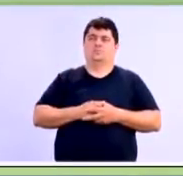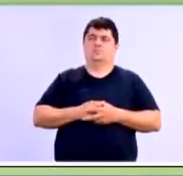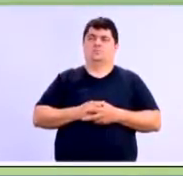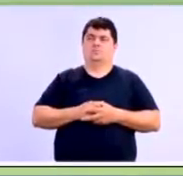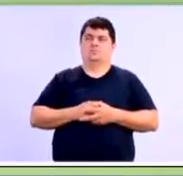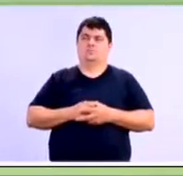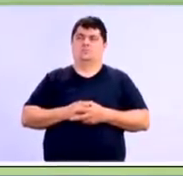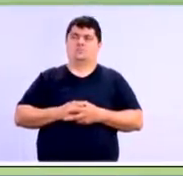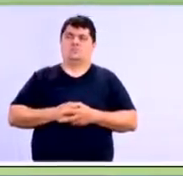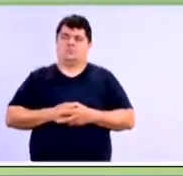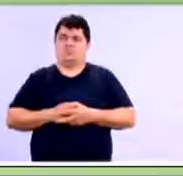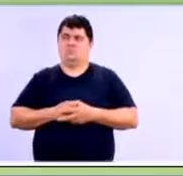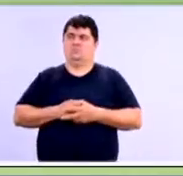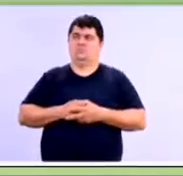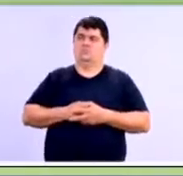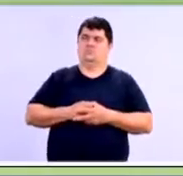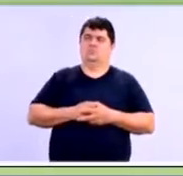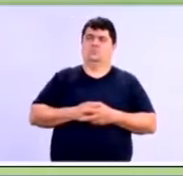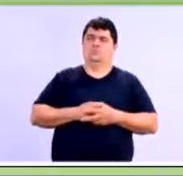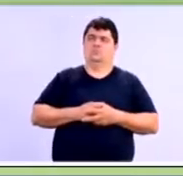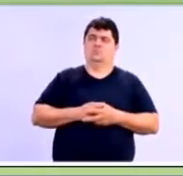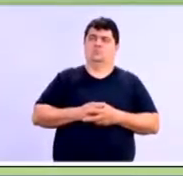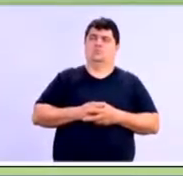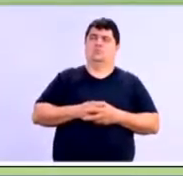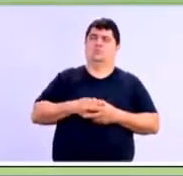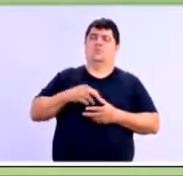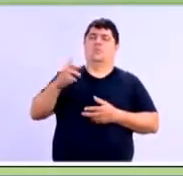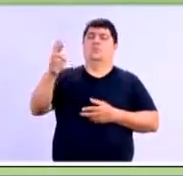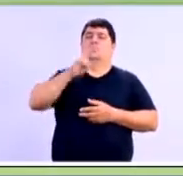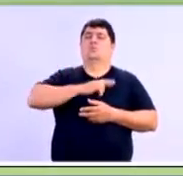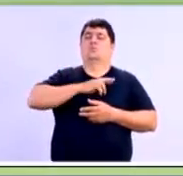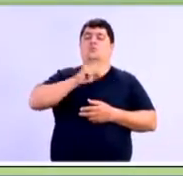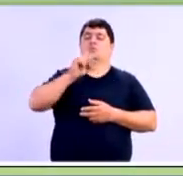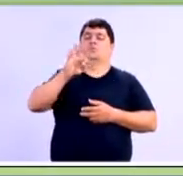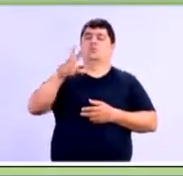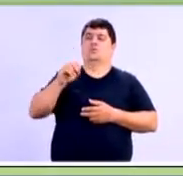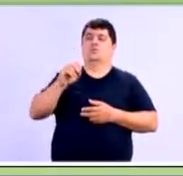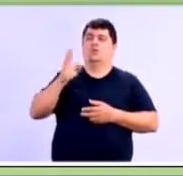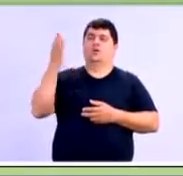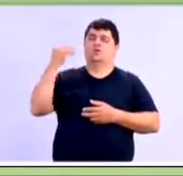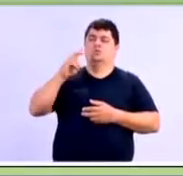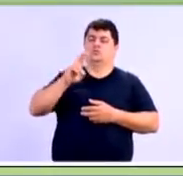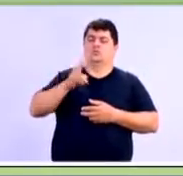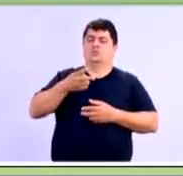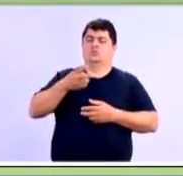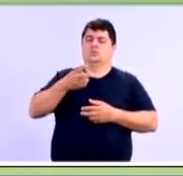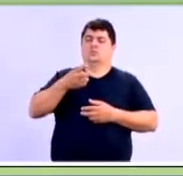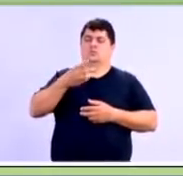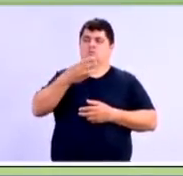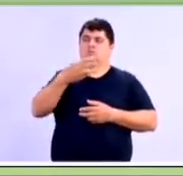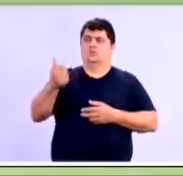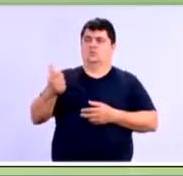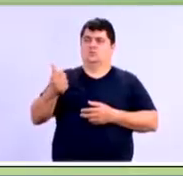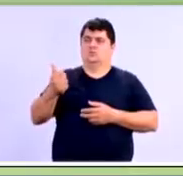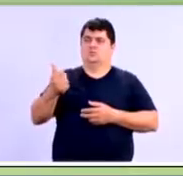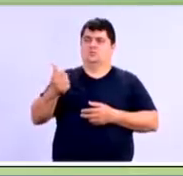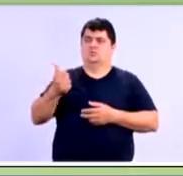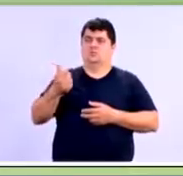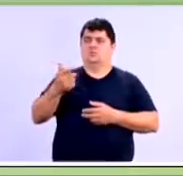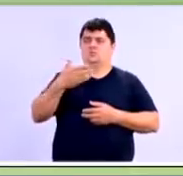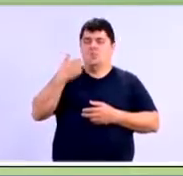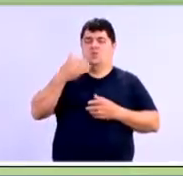ó. Aumentou, melhorou. E o retorno sobre o ativo era 2,31. Lembra que eu falei que compensava investir